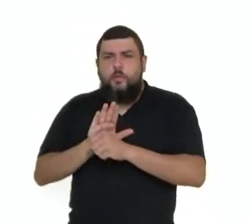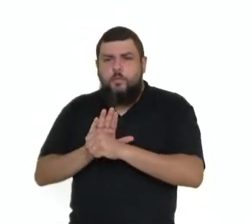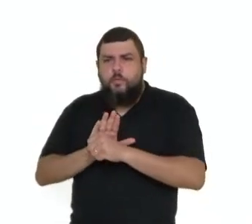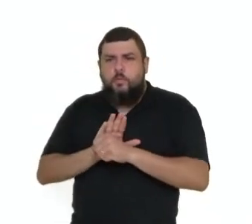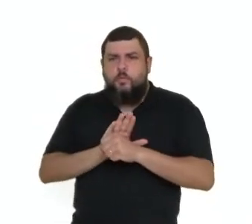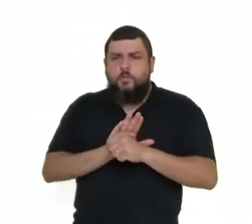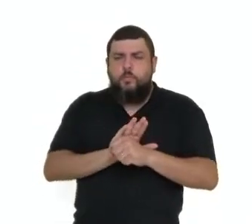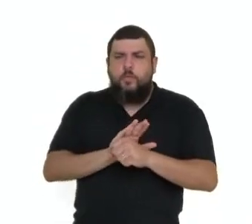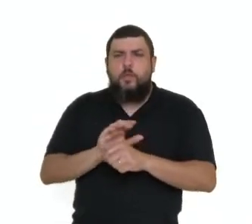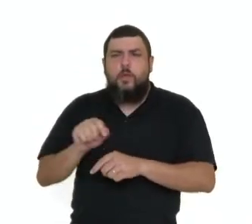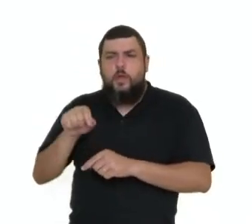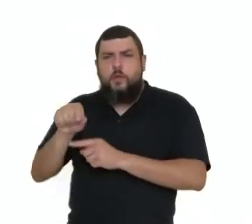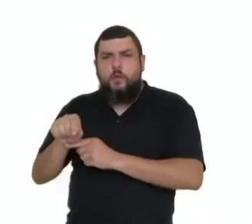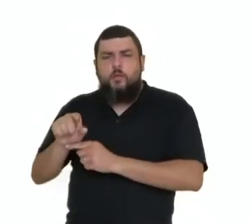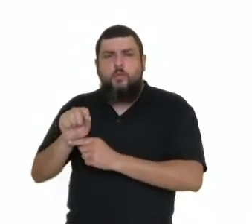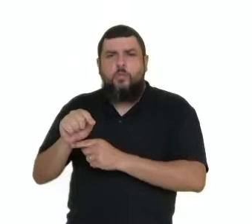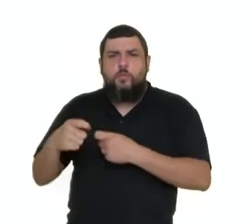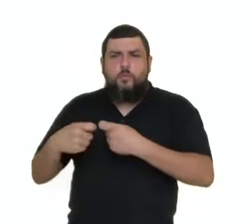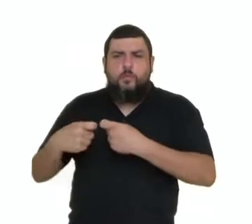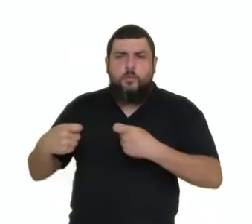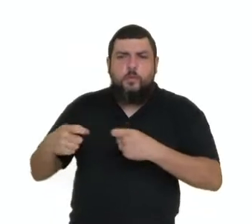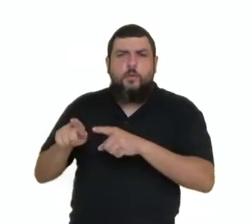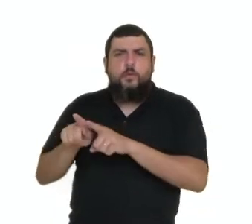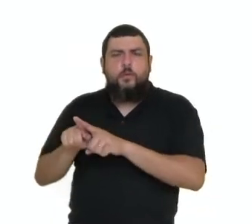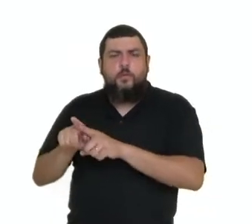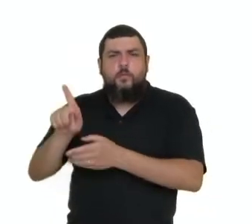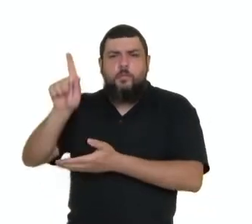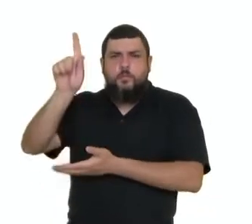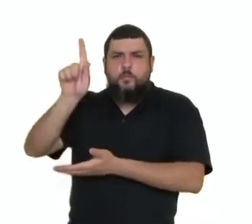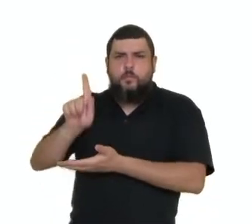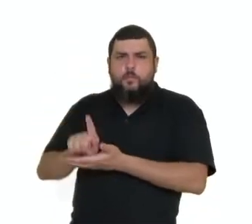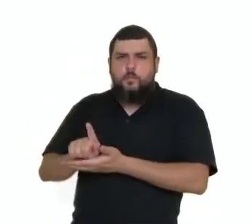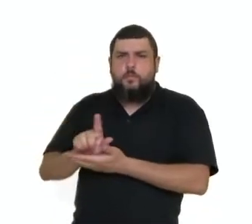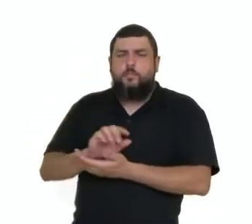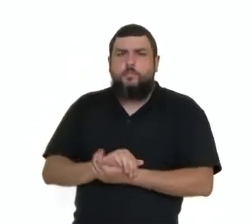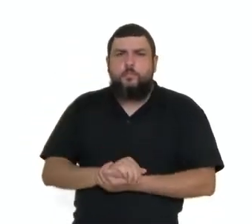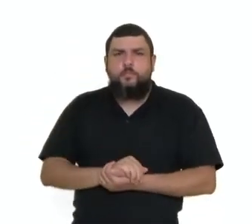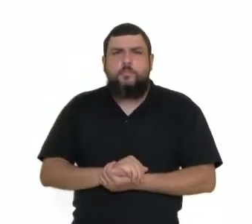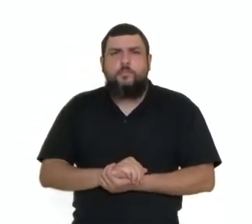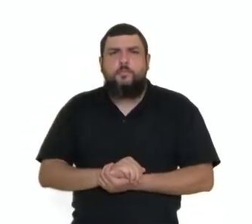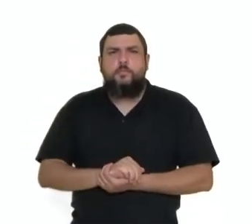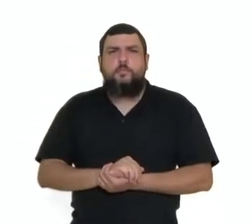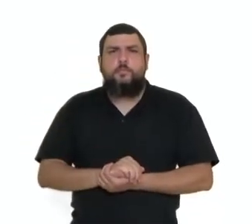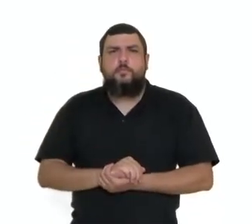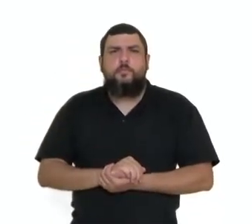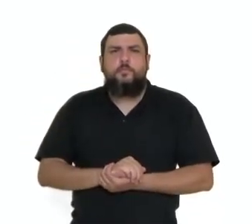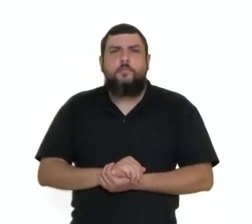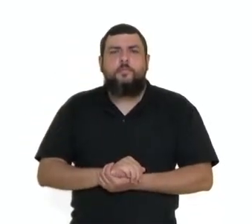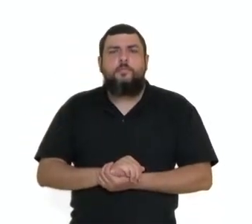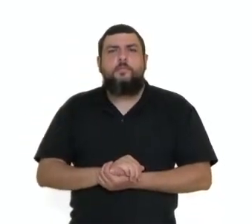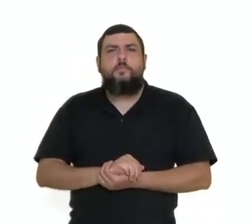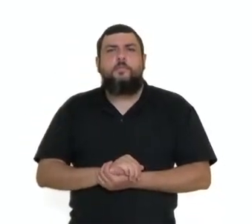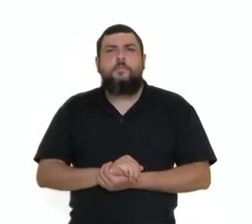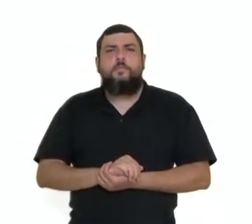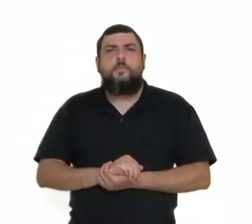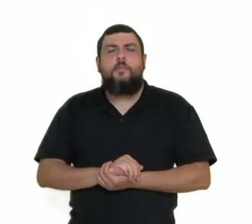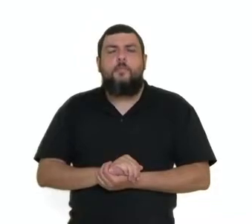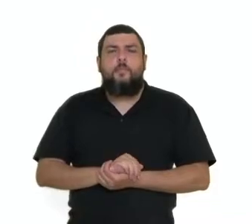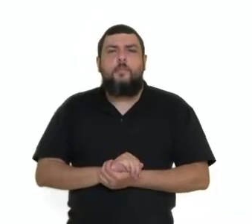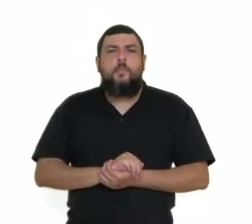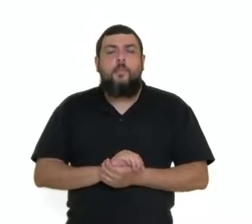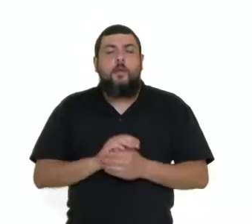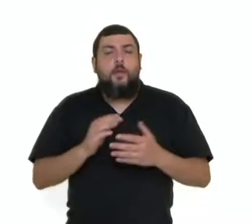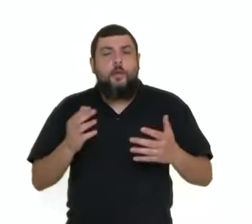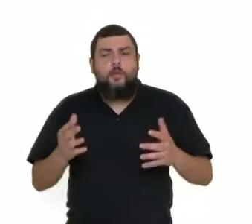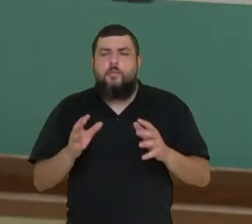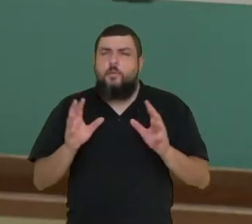a elástica, ok? Então, EPG e EL, ok? Então, feita essa revisão